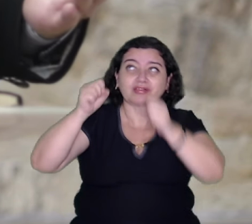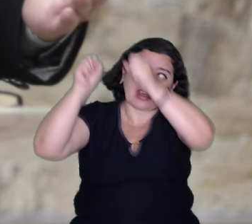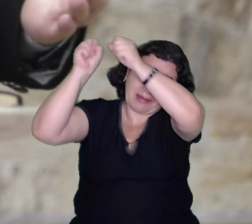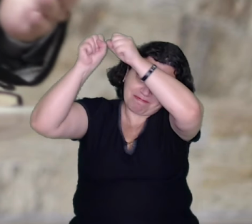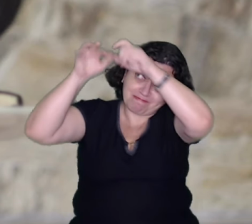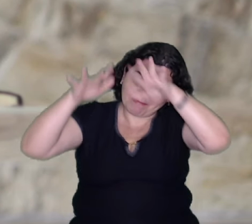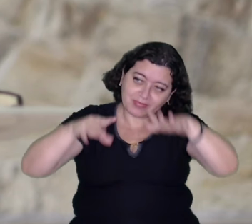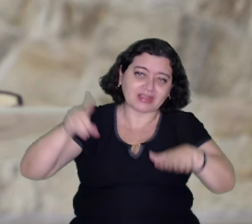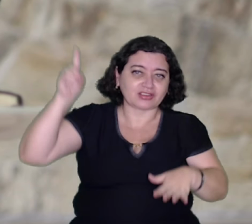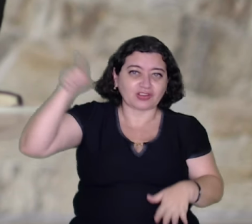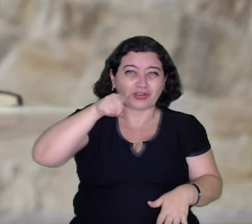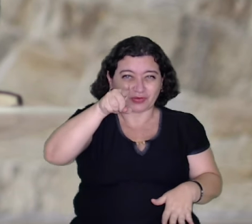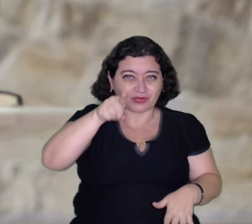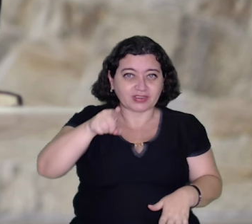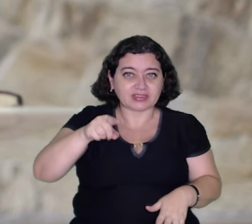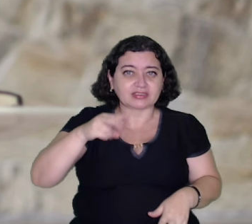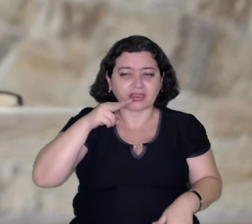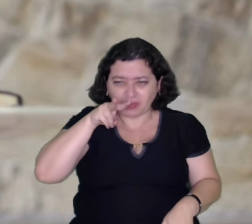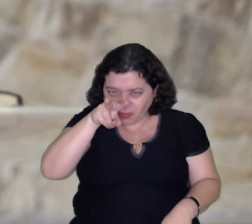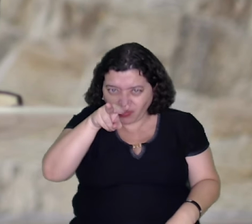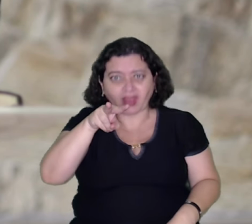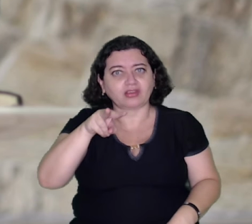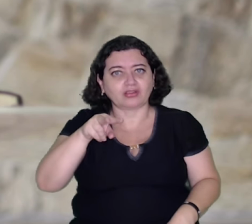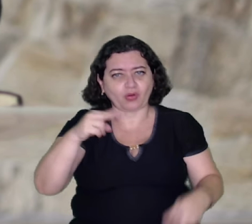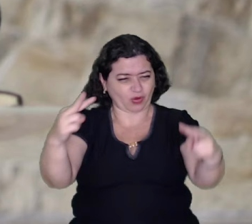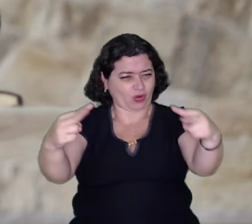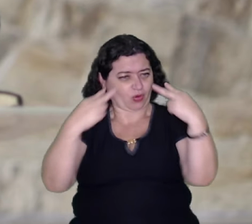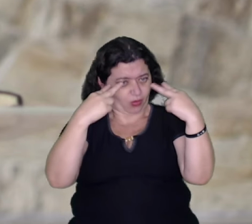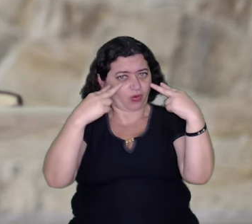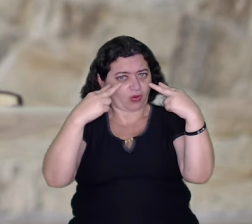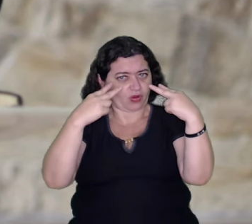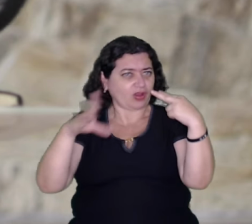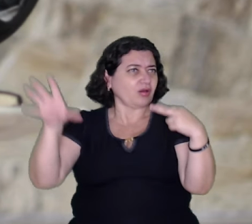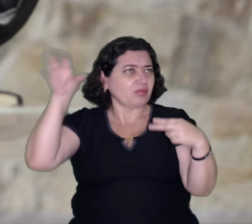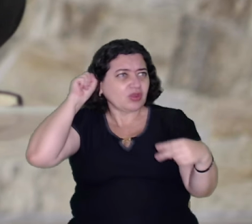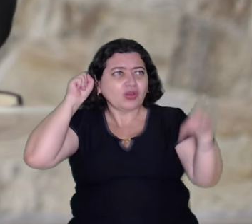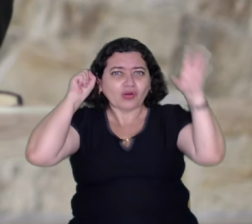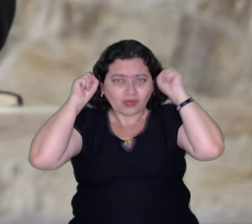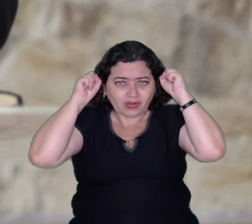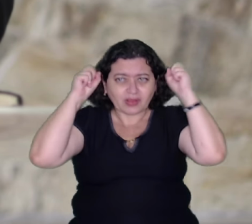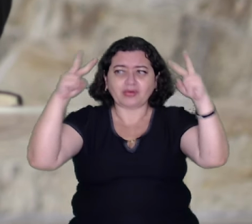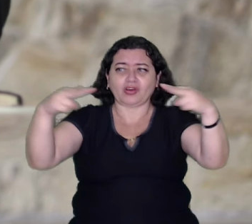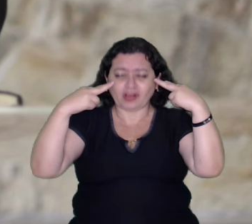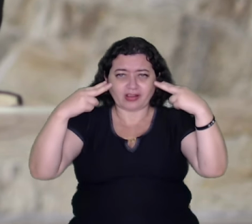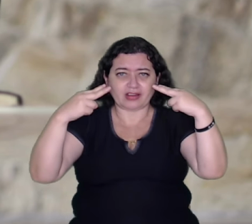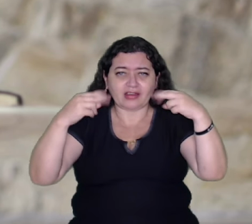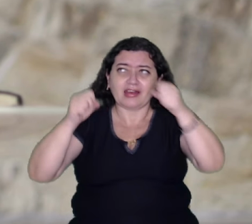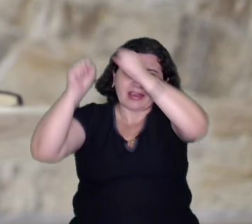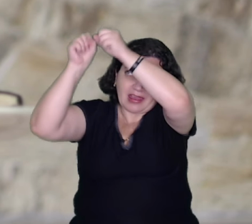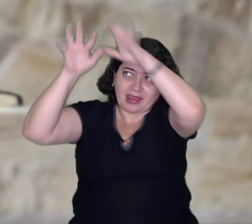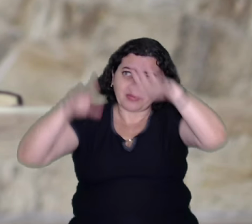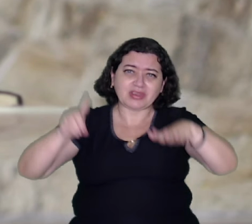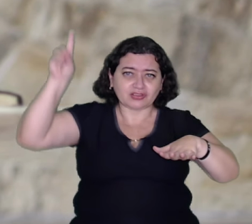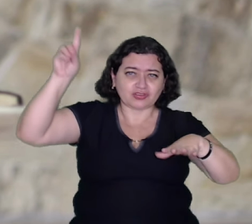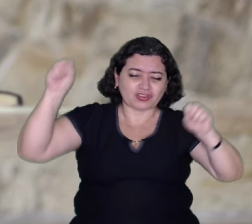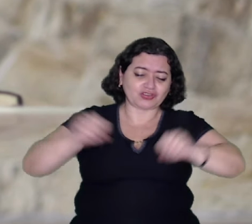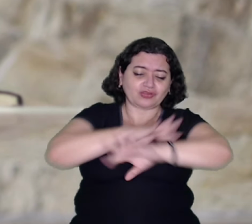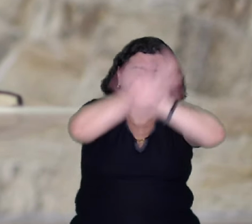de Deus. Você está podendo me ver, me ouvir. É bênção de Deus. Glorifique o nome do